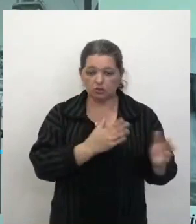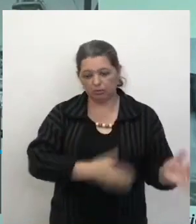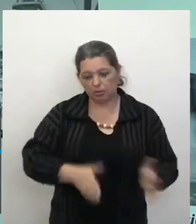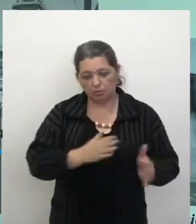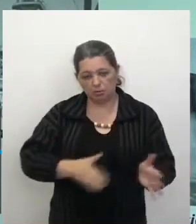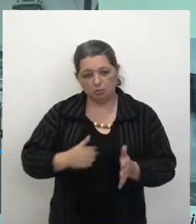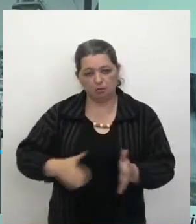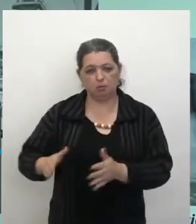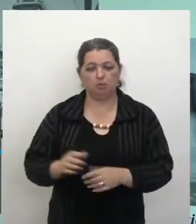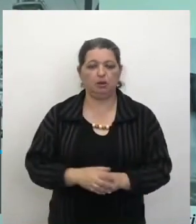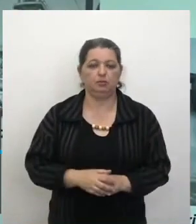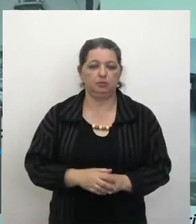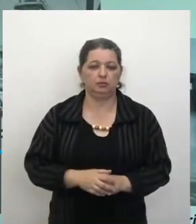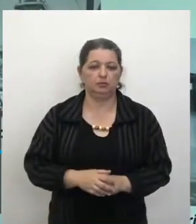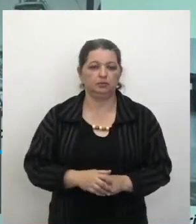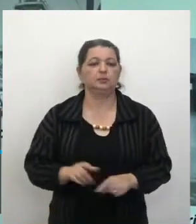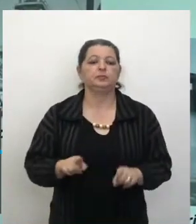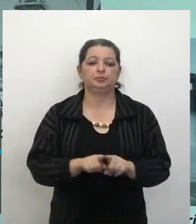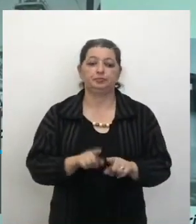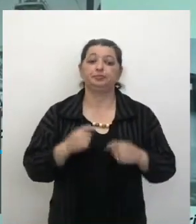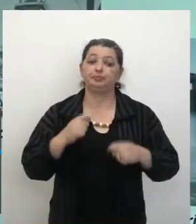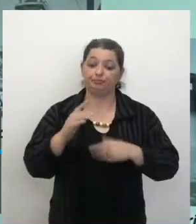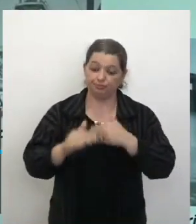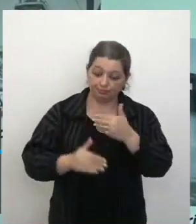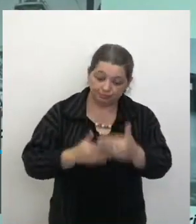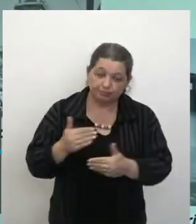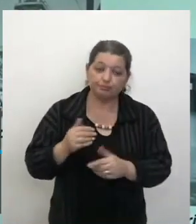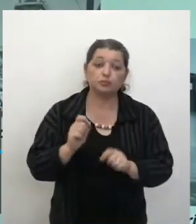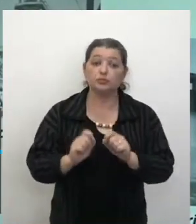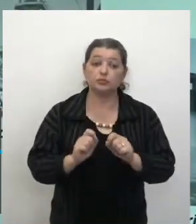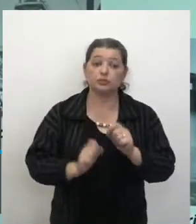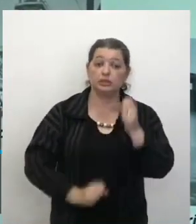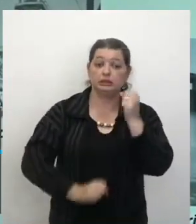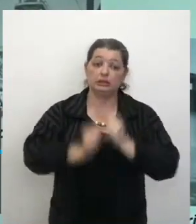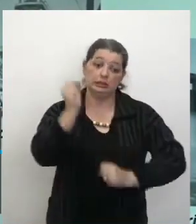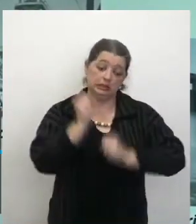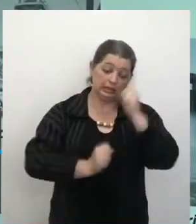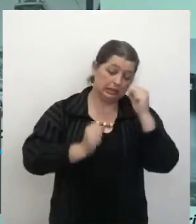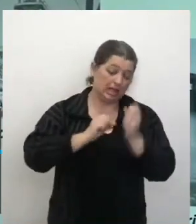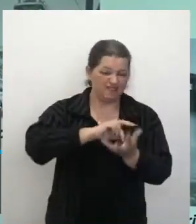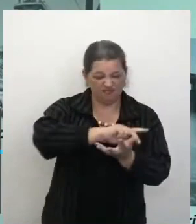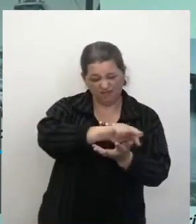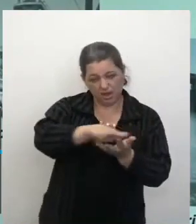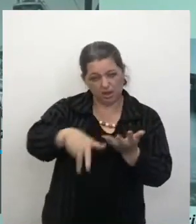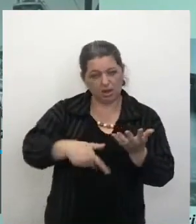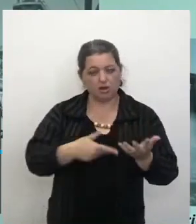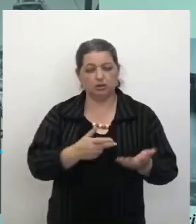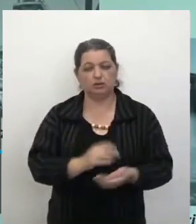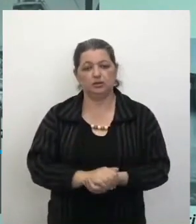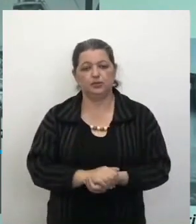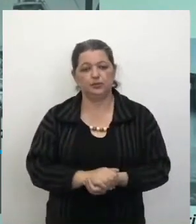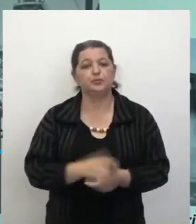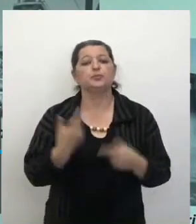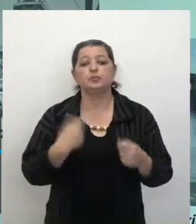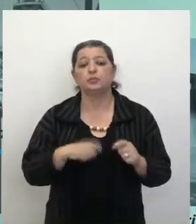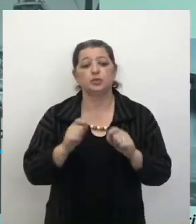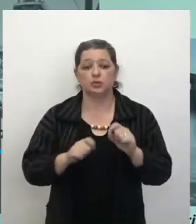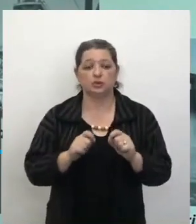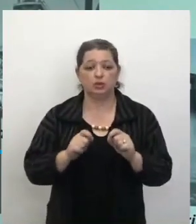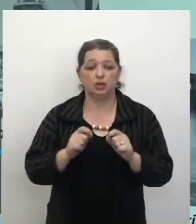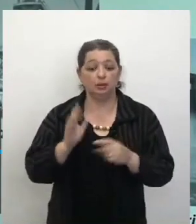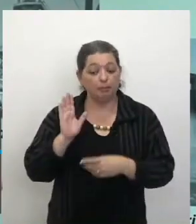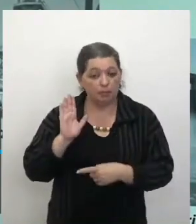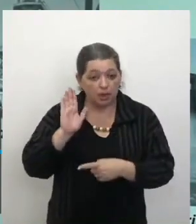industrial e você também vai ter que desenvolver uma indústria de máquinas que vai fornecer justamente